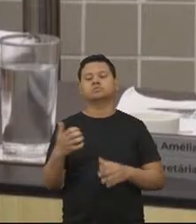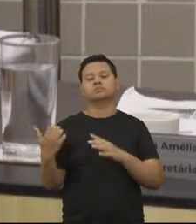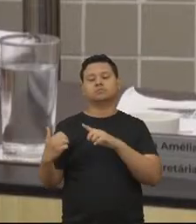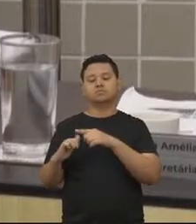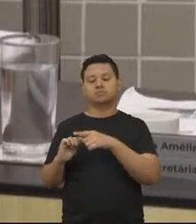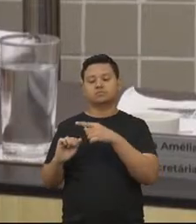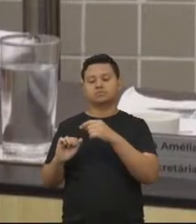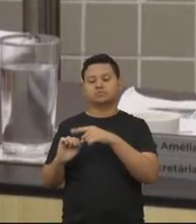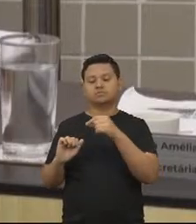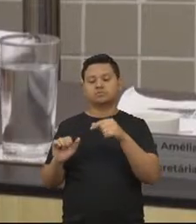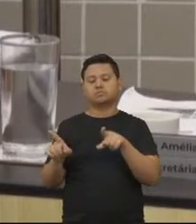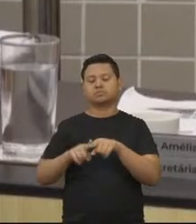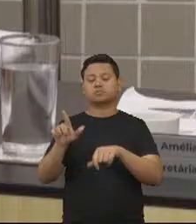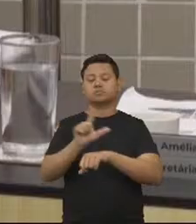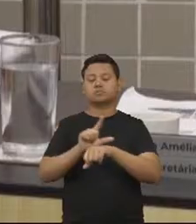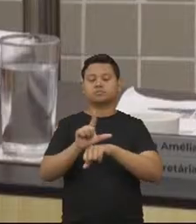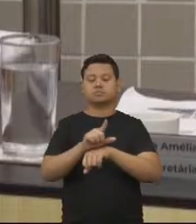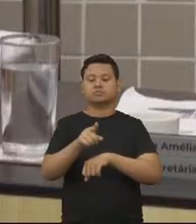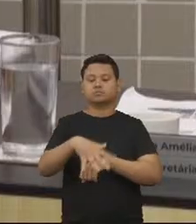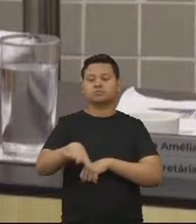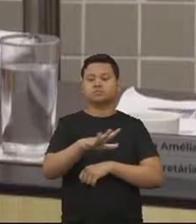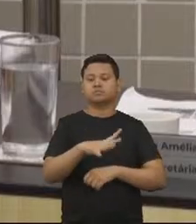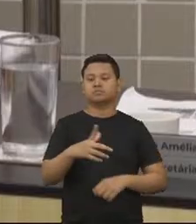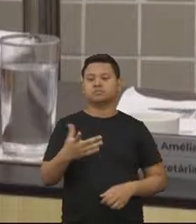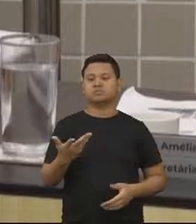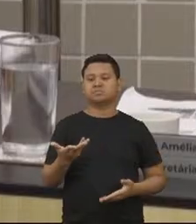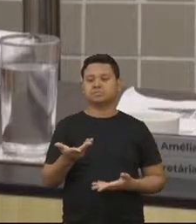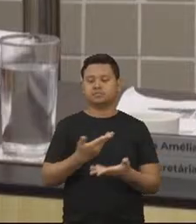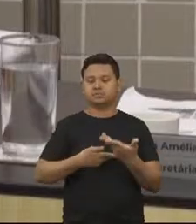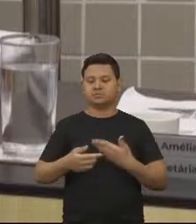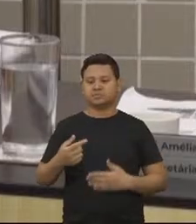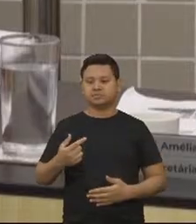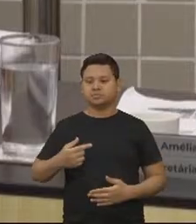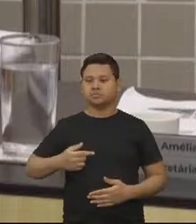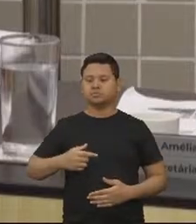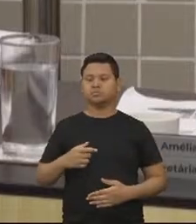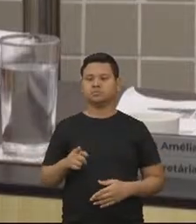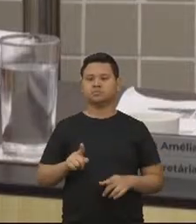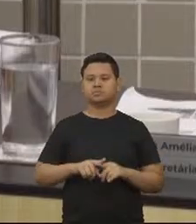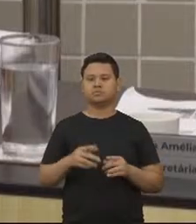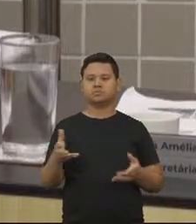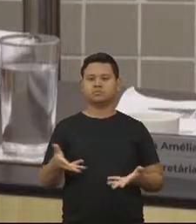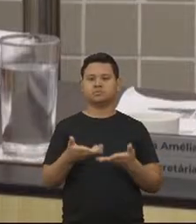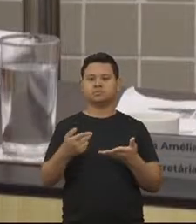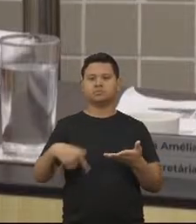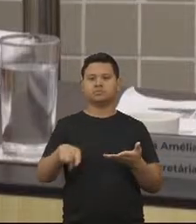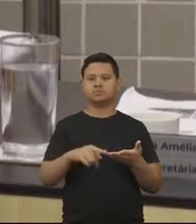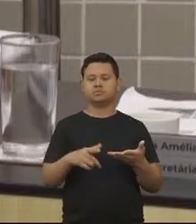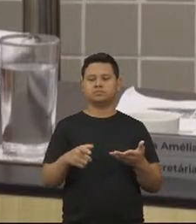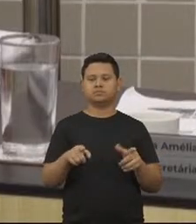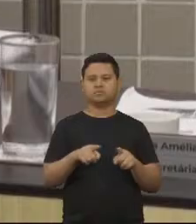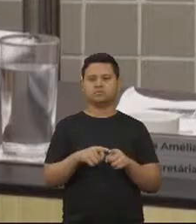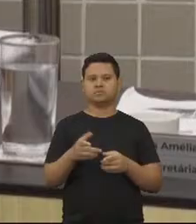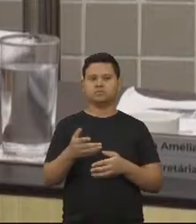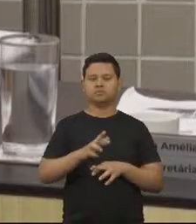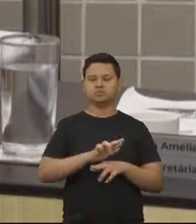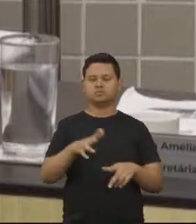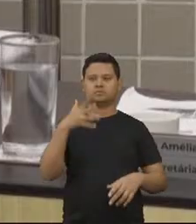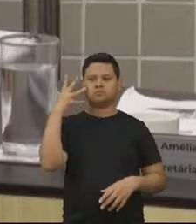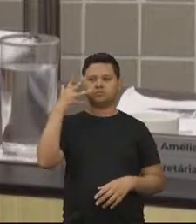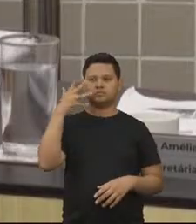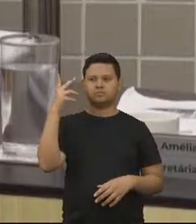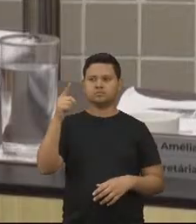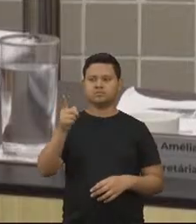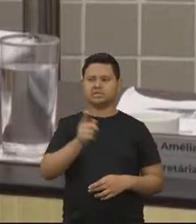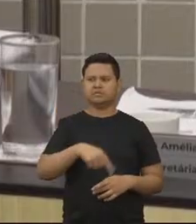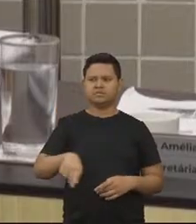empreendedores e lideranças comunitárias, com uma programação abrangente e qualificada, composta por palestras,